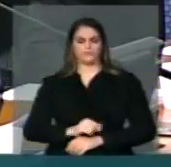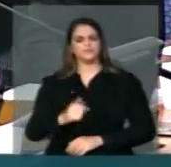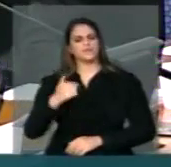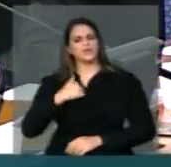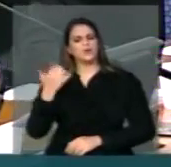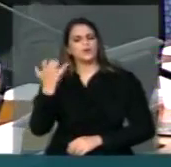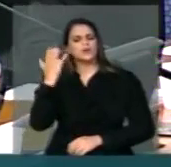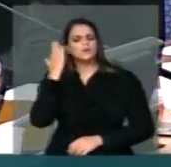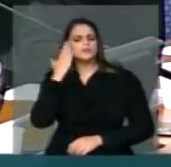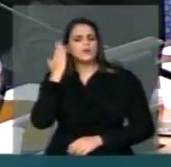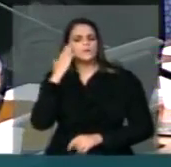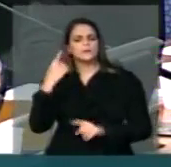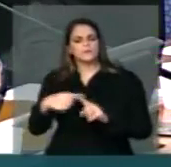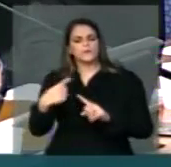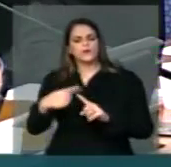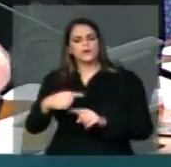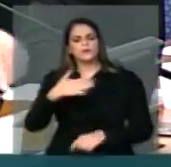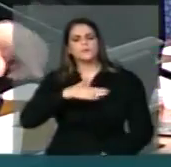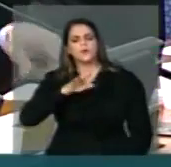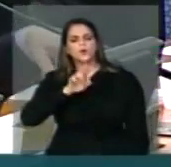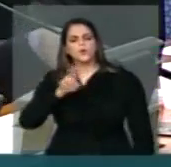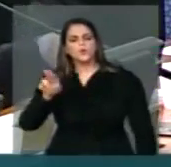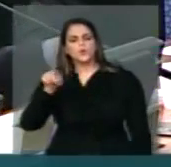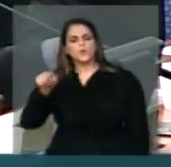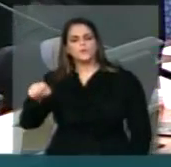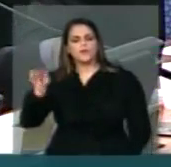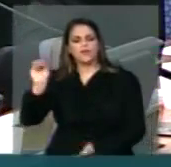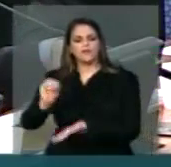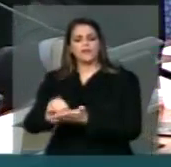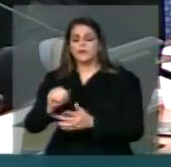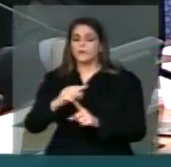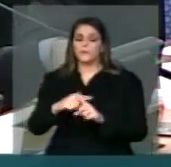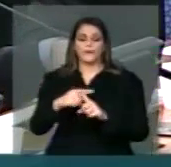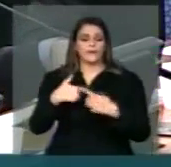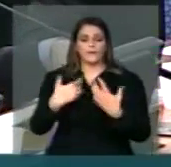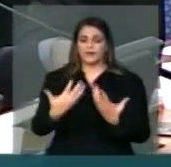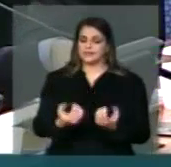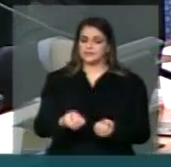que meu nome foi incluído, mesmo não tendo recebido,